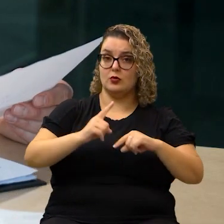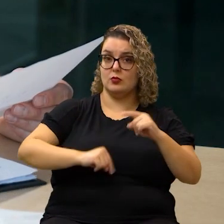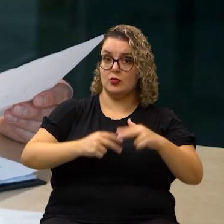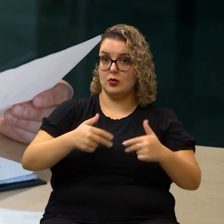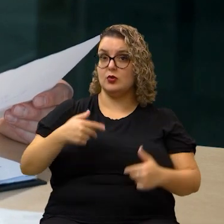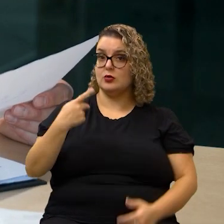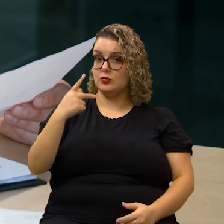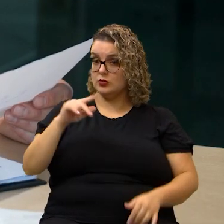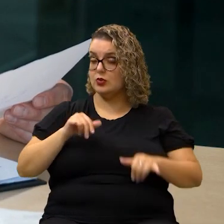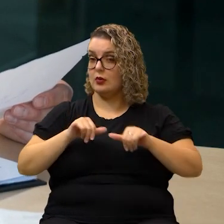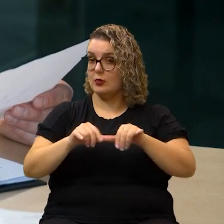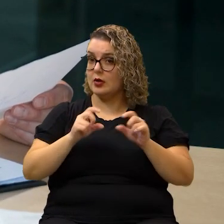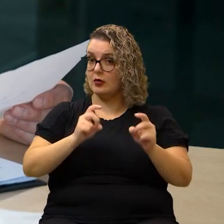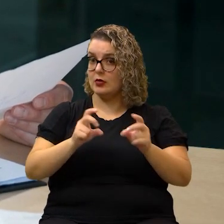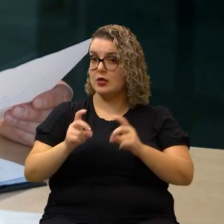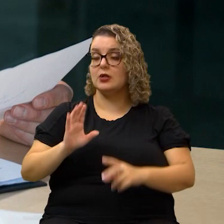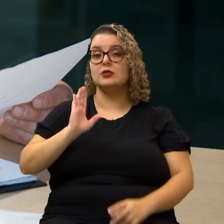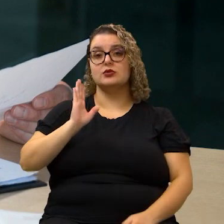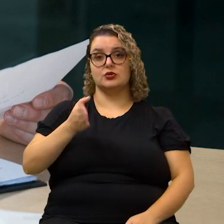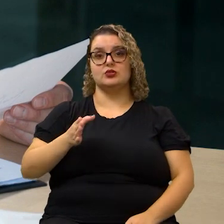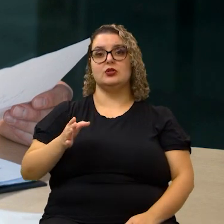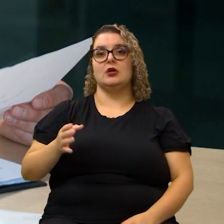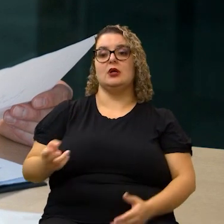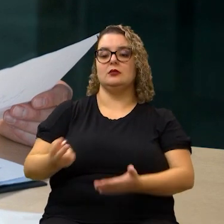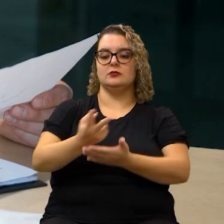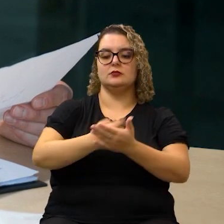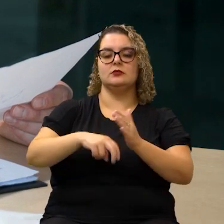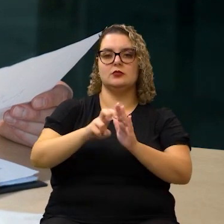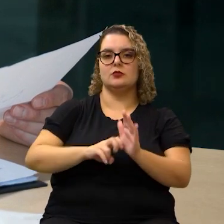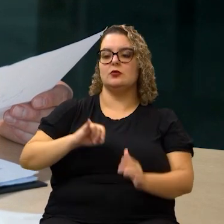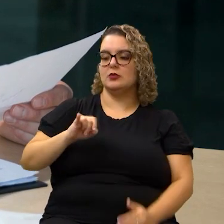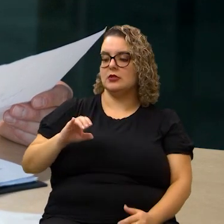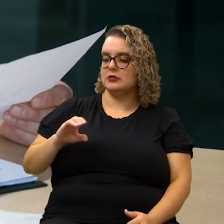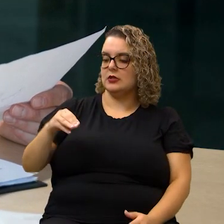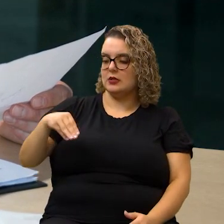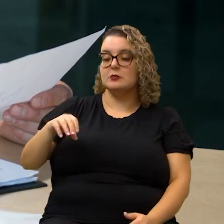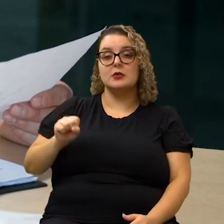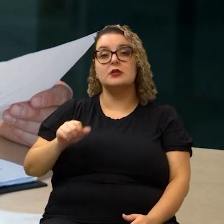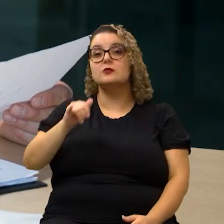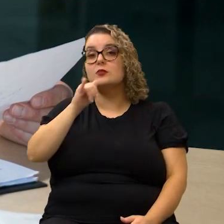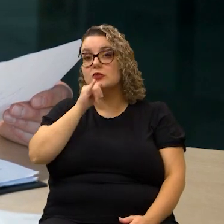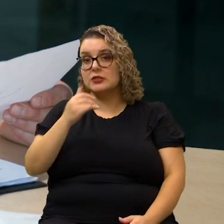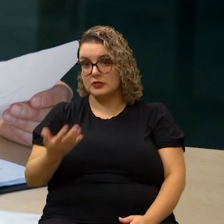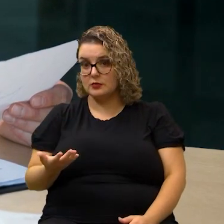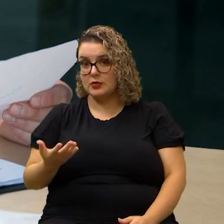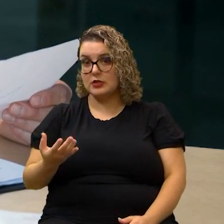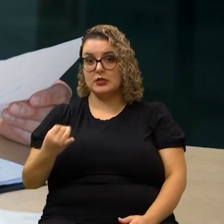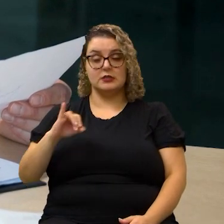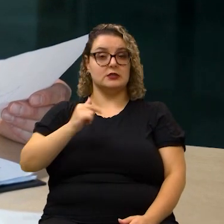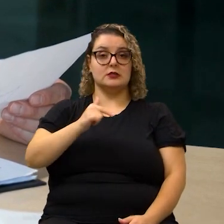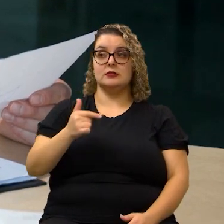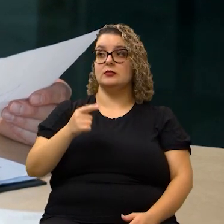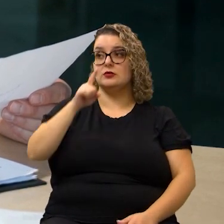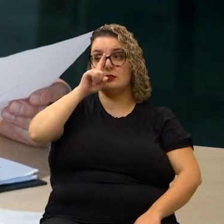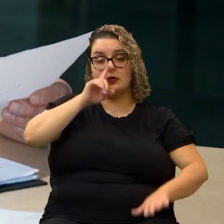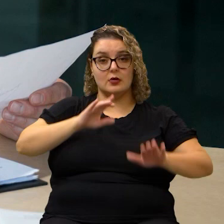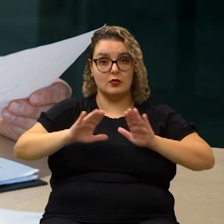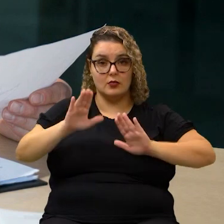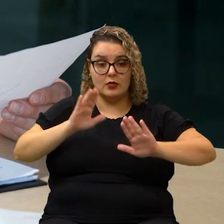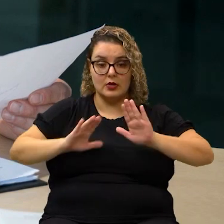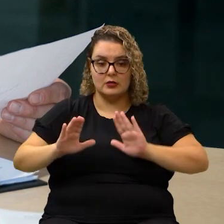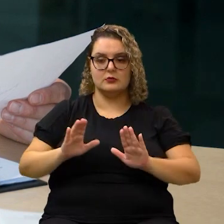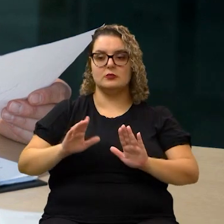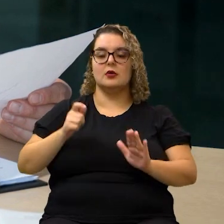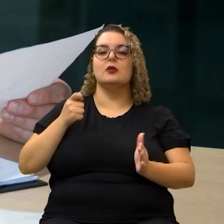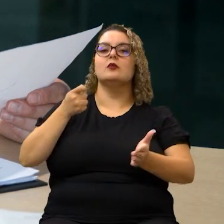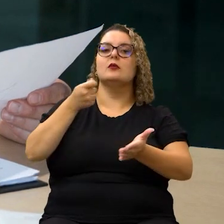produto que o seu mercado vai vender, ele já foi tributado de ICMS, por exemplo. Então, se você não tiver o cuidado, você